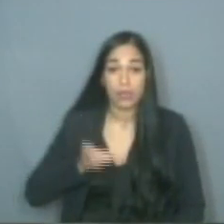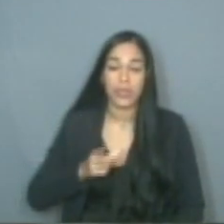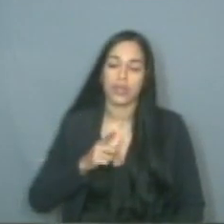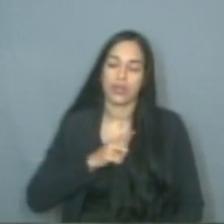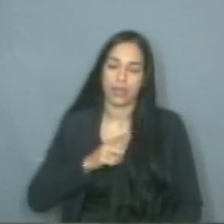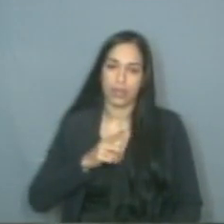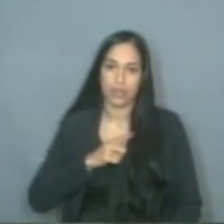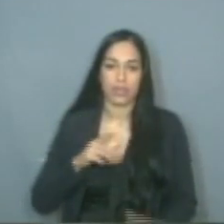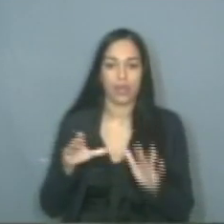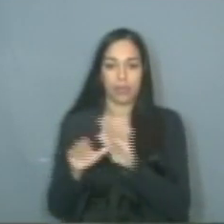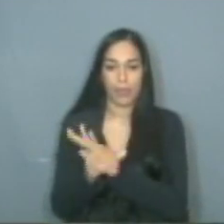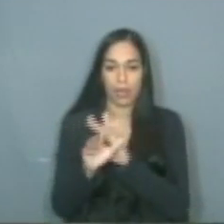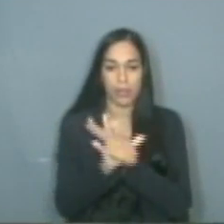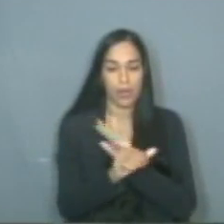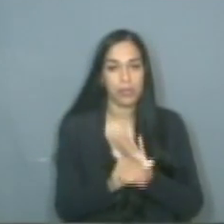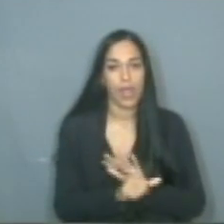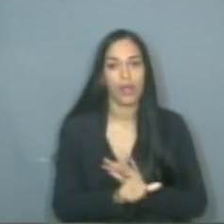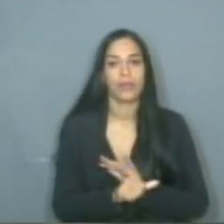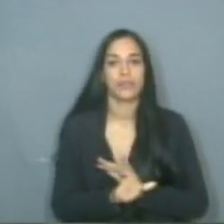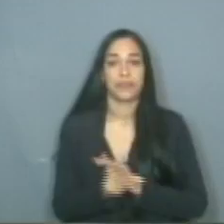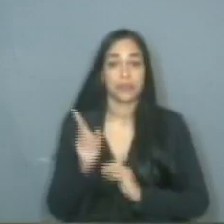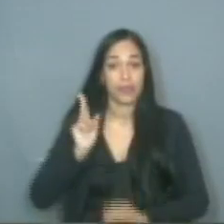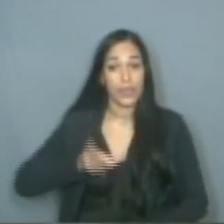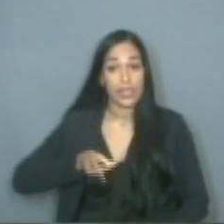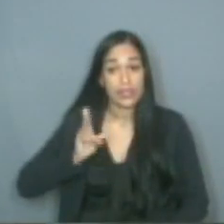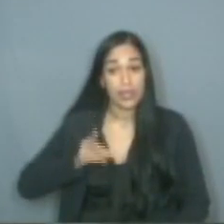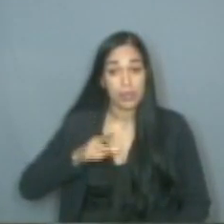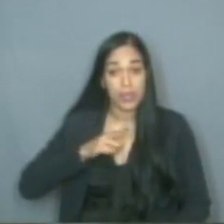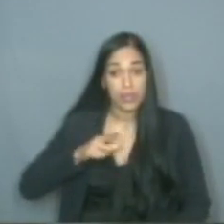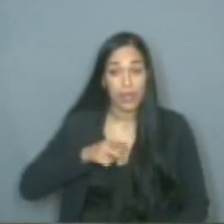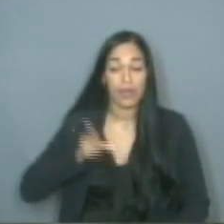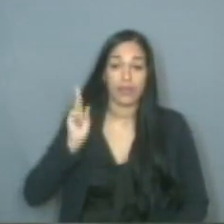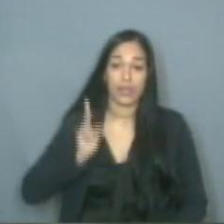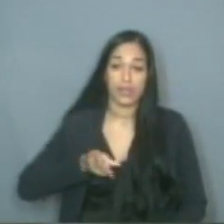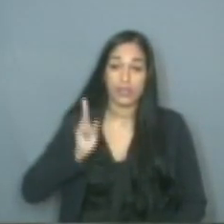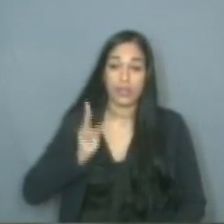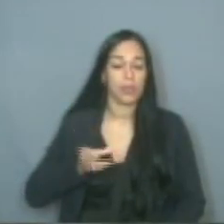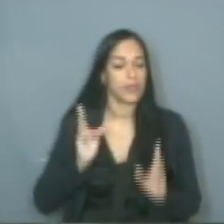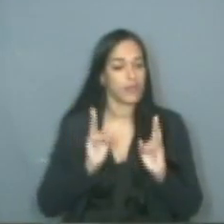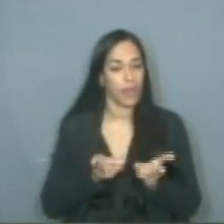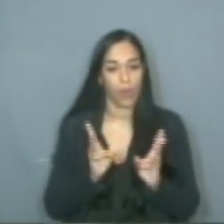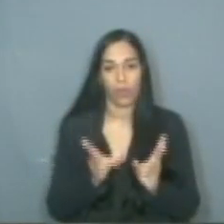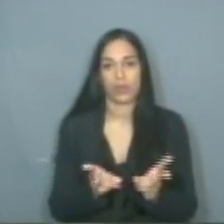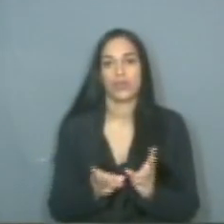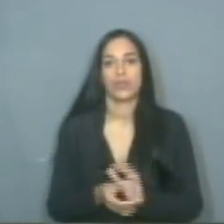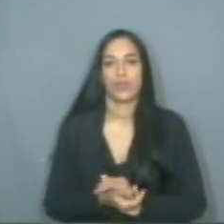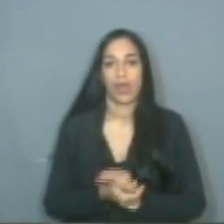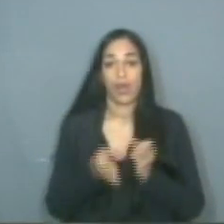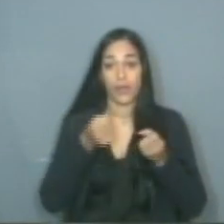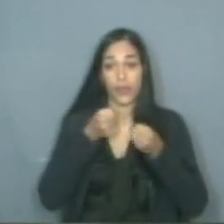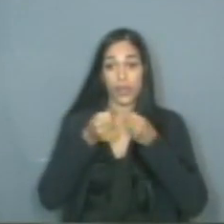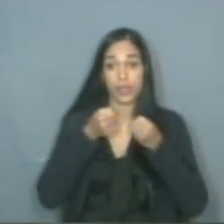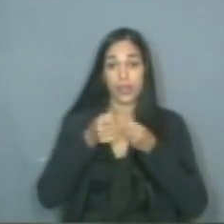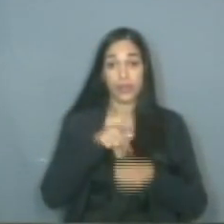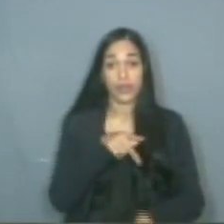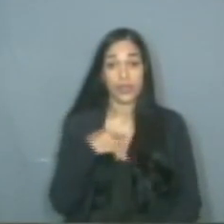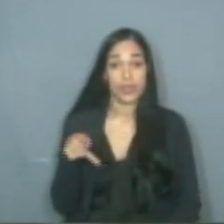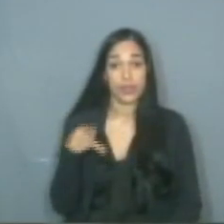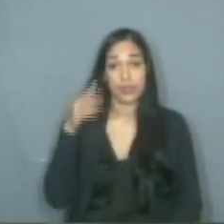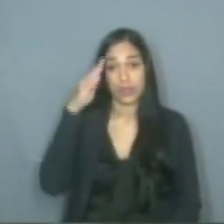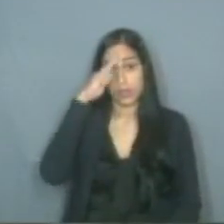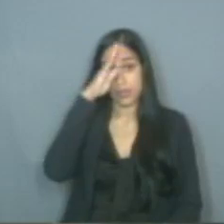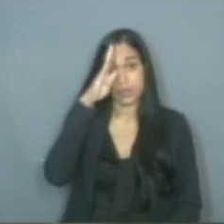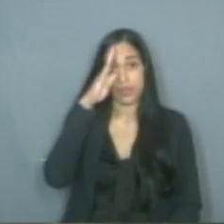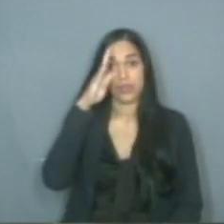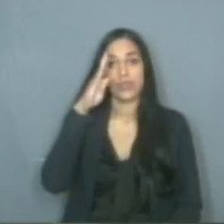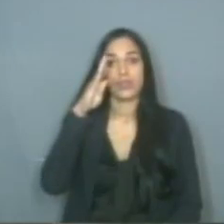haveria. Disse que sempre houve e sempre haveria. Isso foi entrevista do presidente